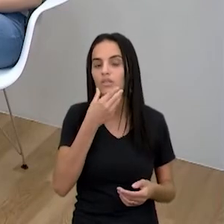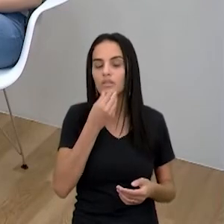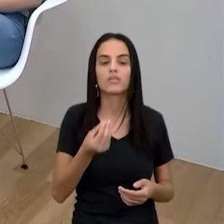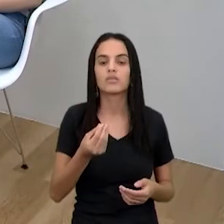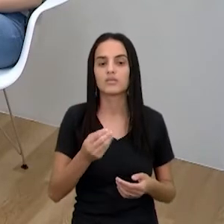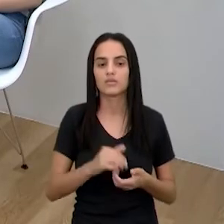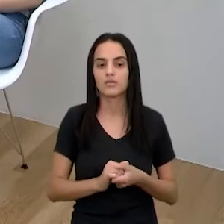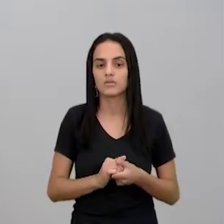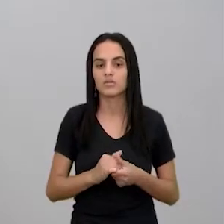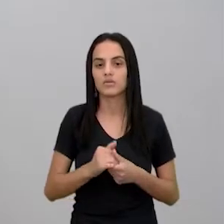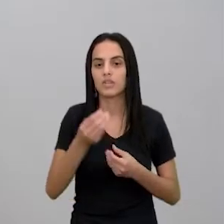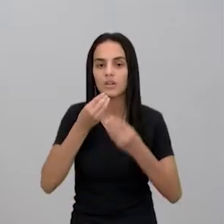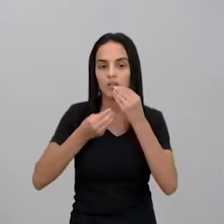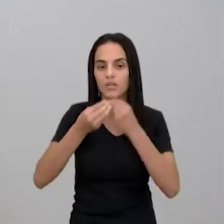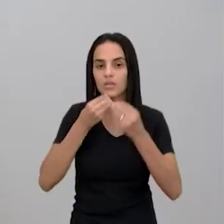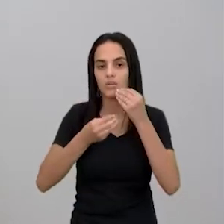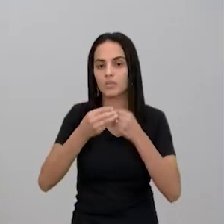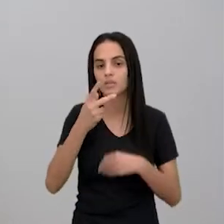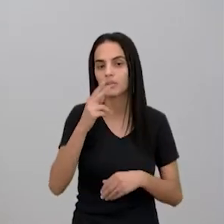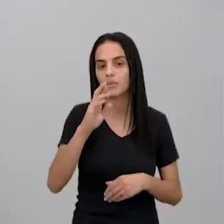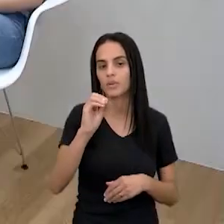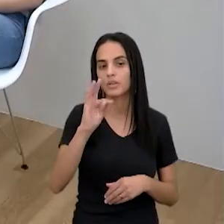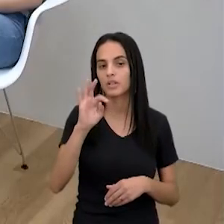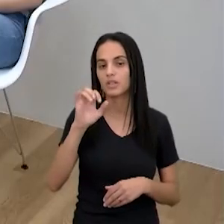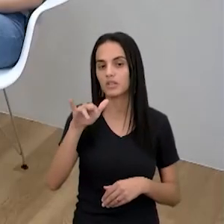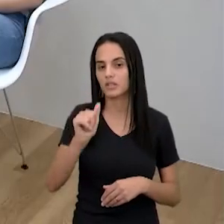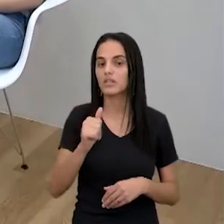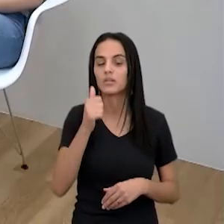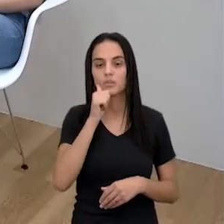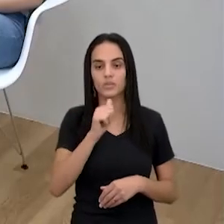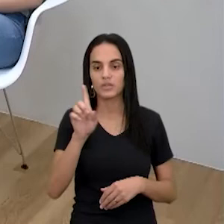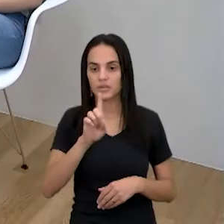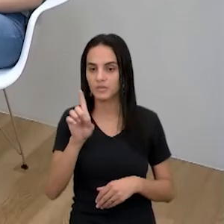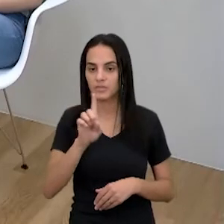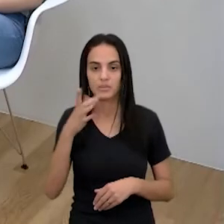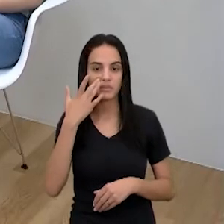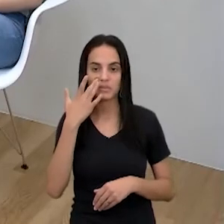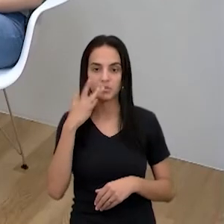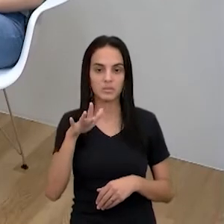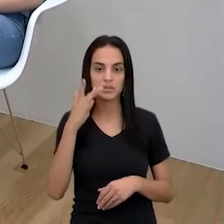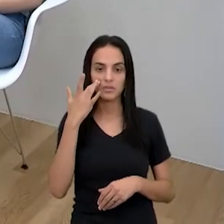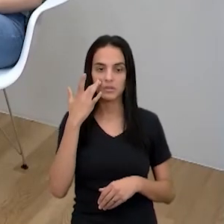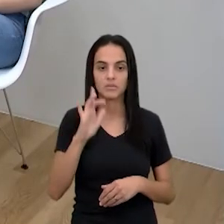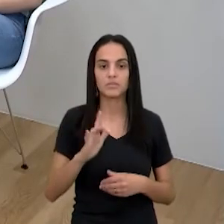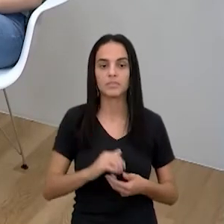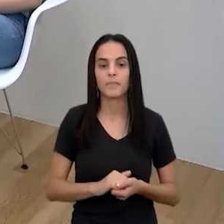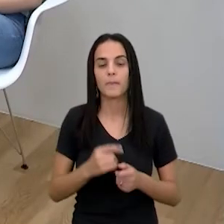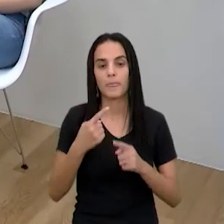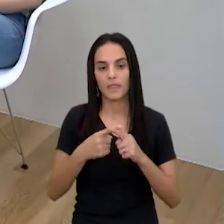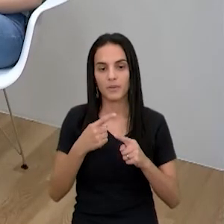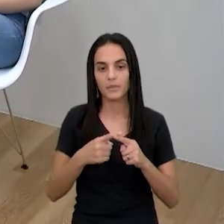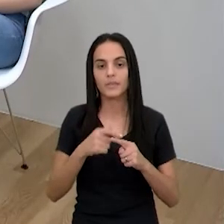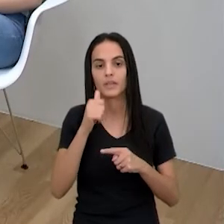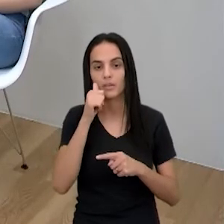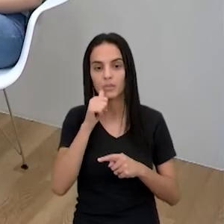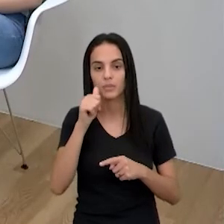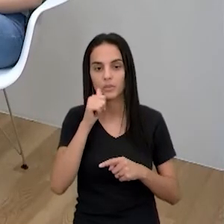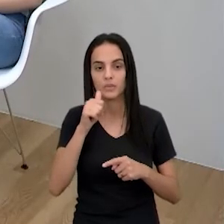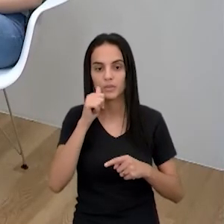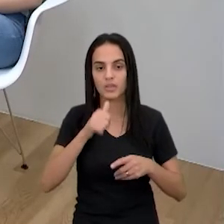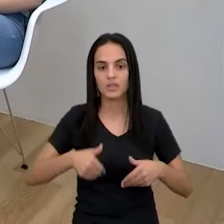aí aspectos diferentes na alimentação, né, justamente com a ingestão de carne, né, com a ingestão aí